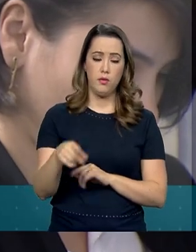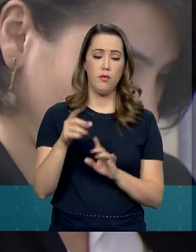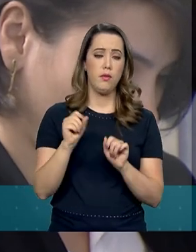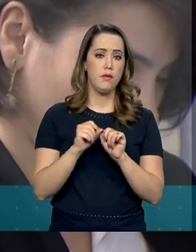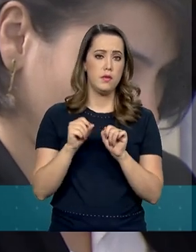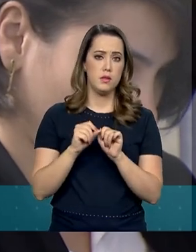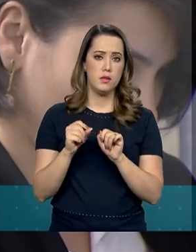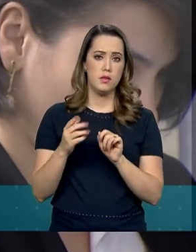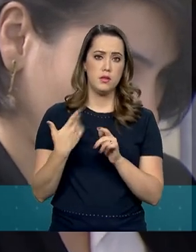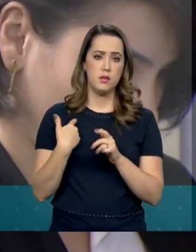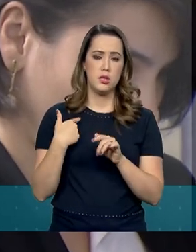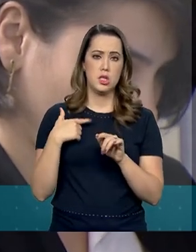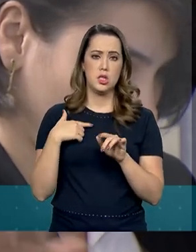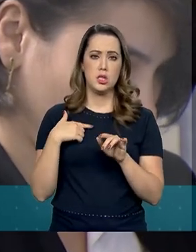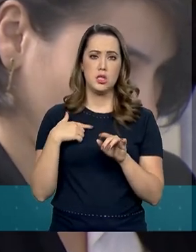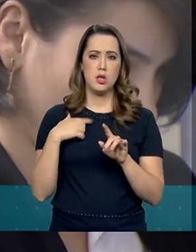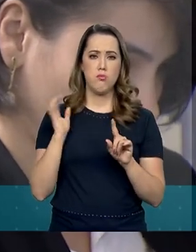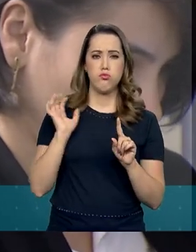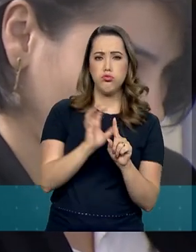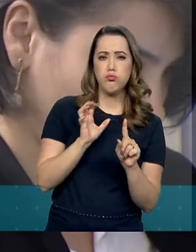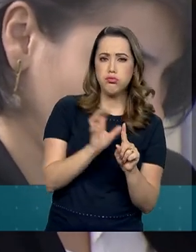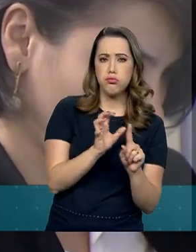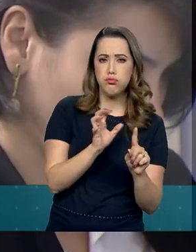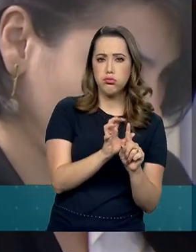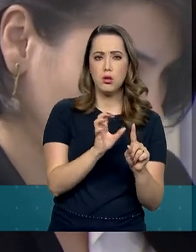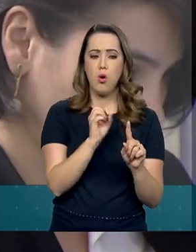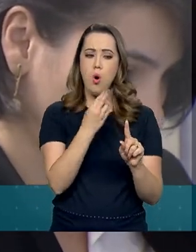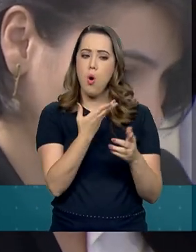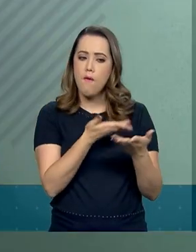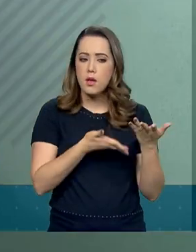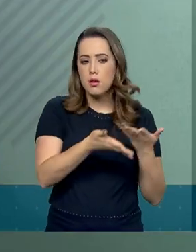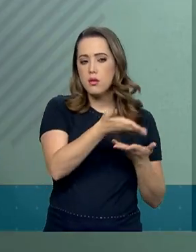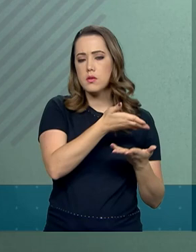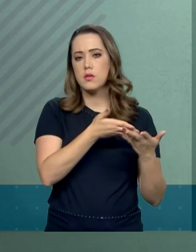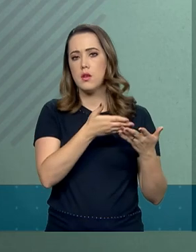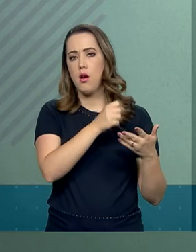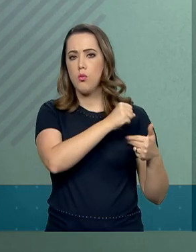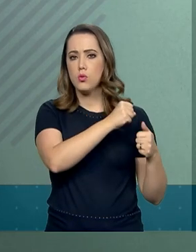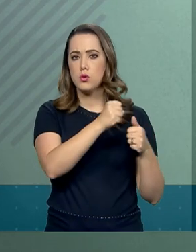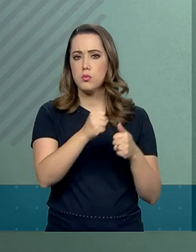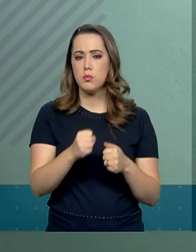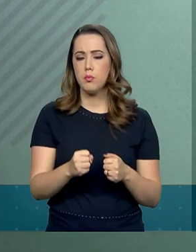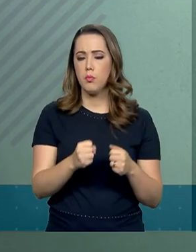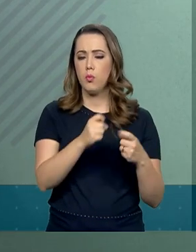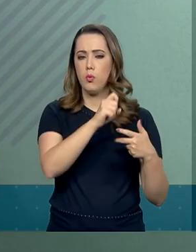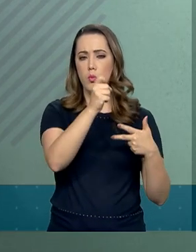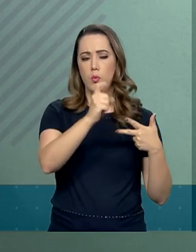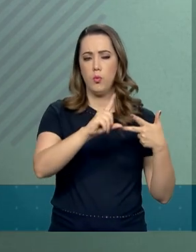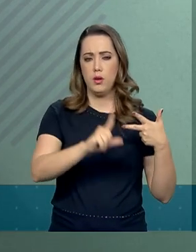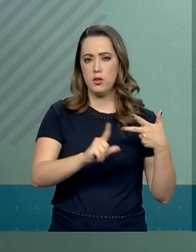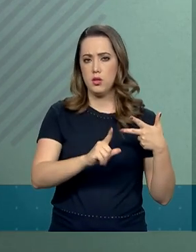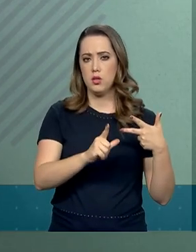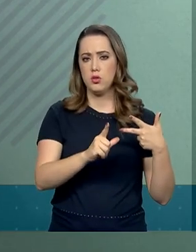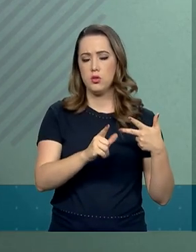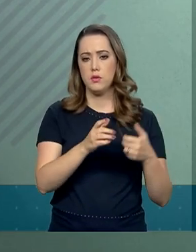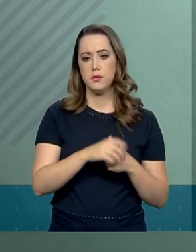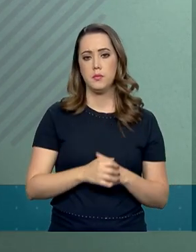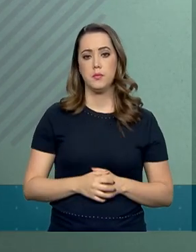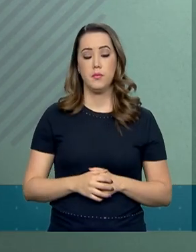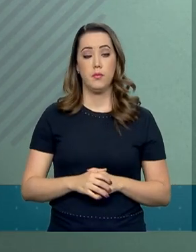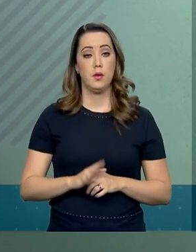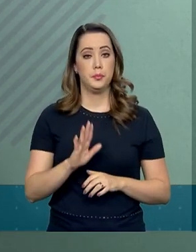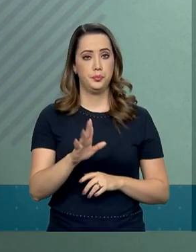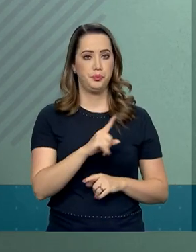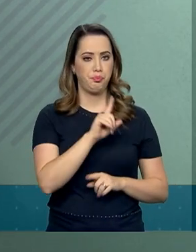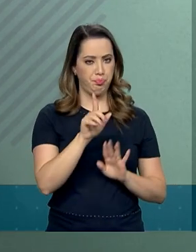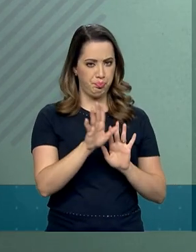ao invés de negociação com os outros por eles com relação a sua primeira pergunta eu acabei de conversar